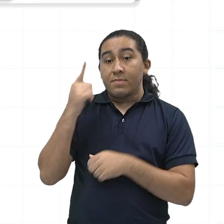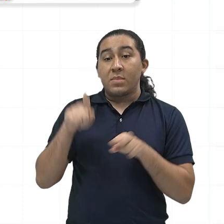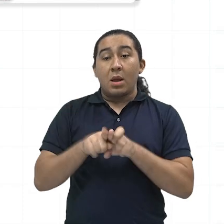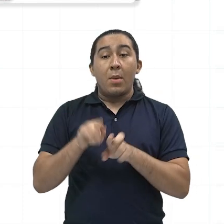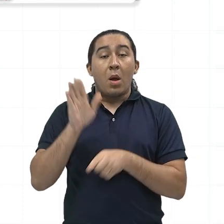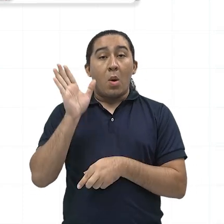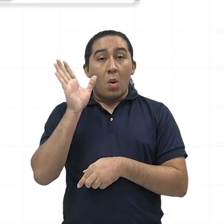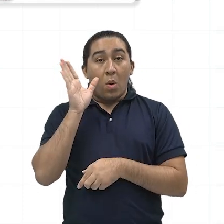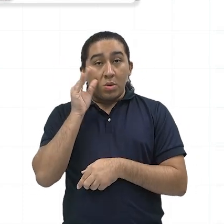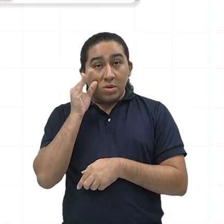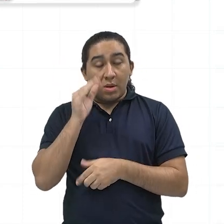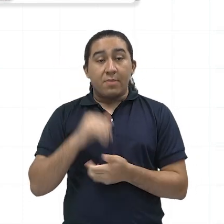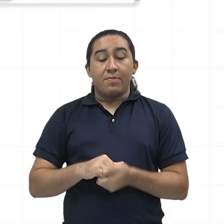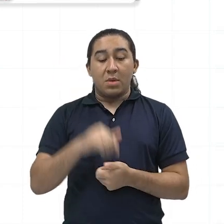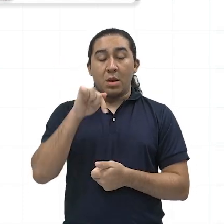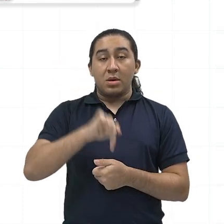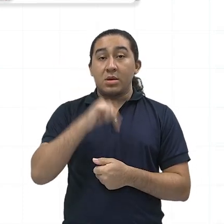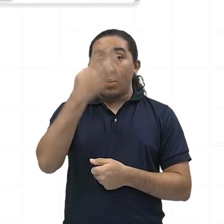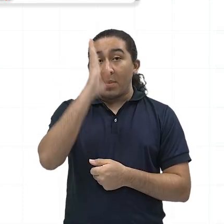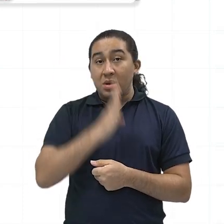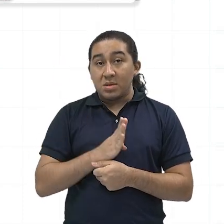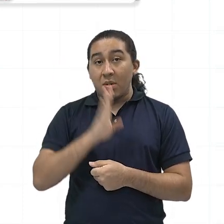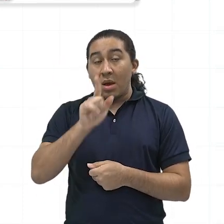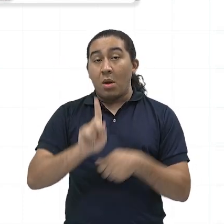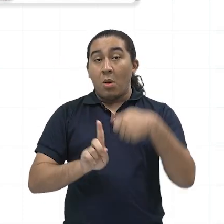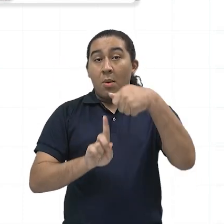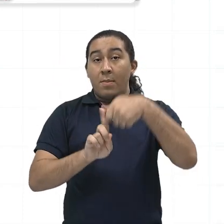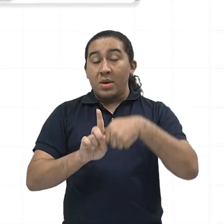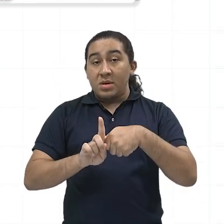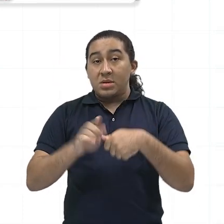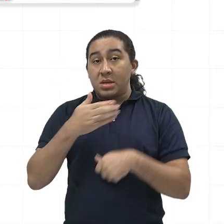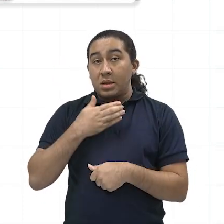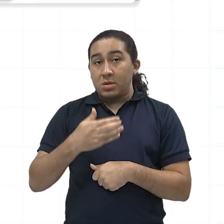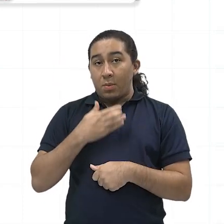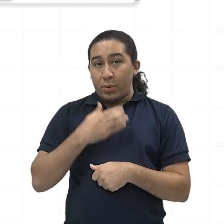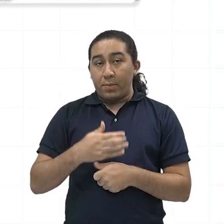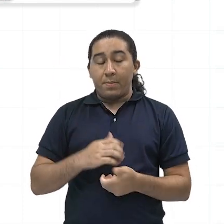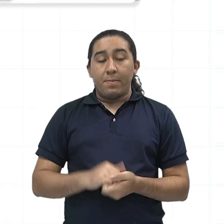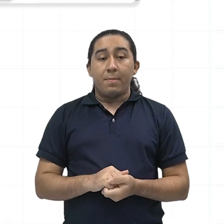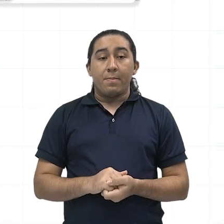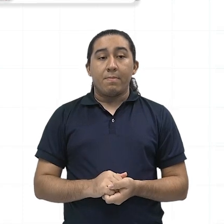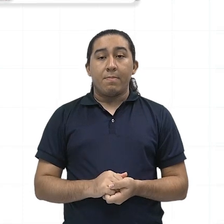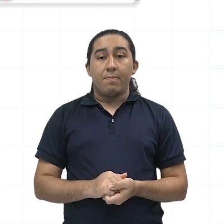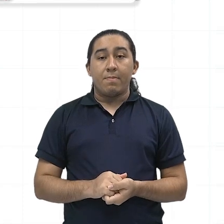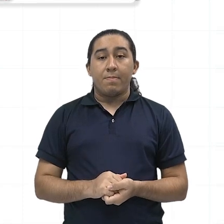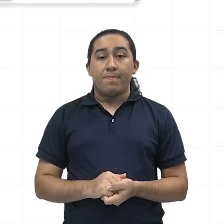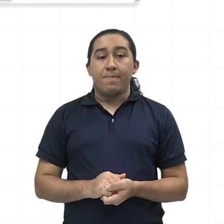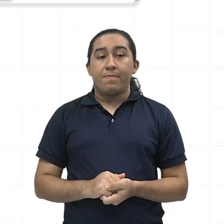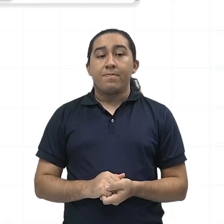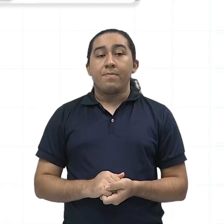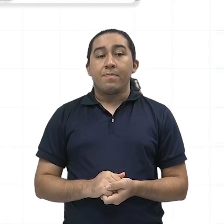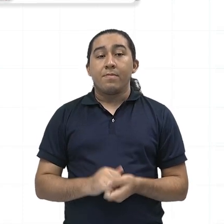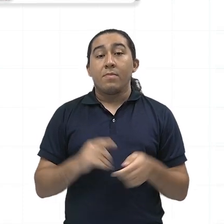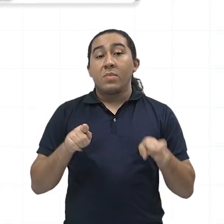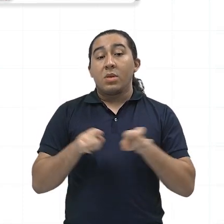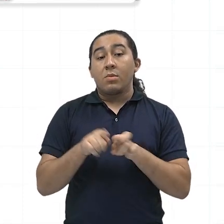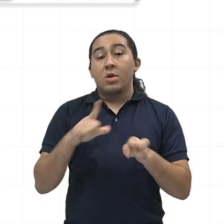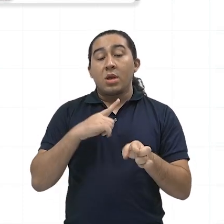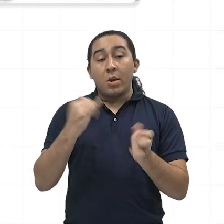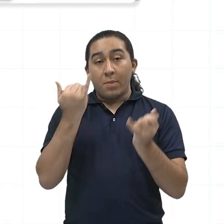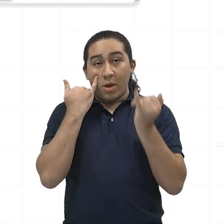Brasil a sensibilização é feita no mês de dezembro, tá? E nós temos aí uma